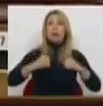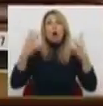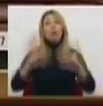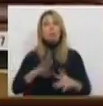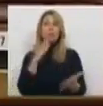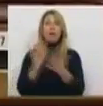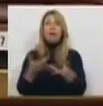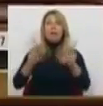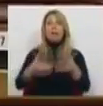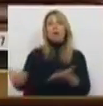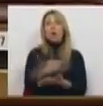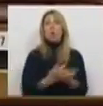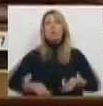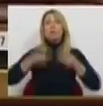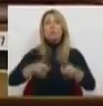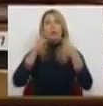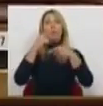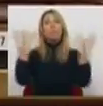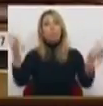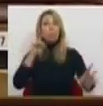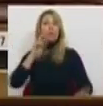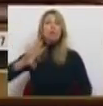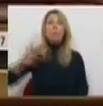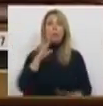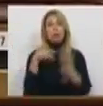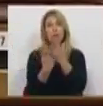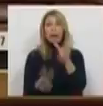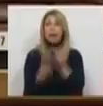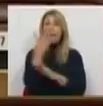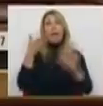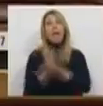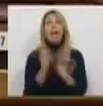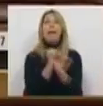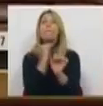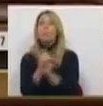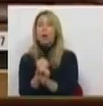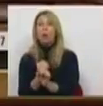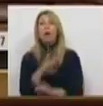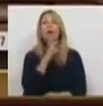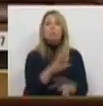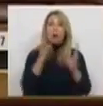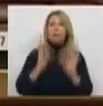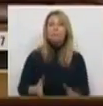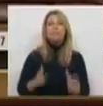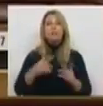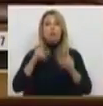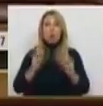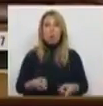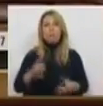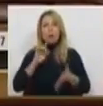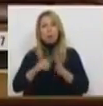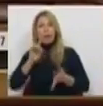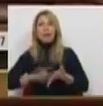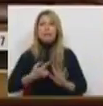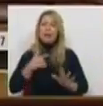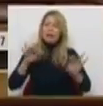os recursos para o investimento público, proteja o país, que cria emprego. A resposta tem que passar no teste essencial, e termino com